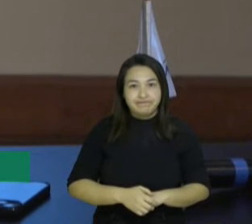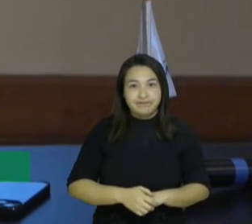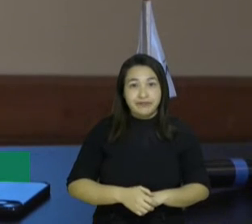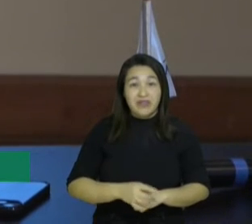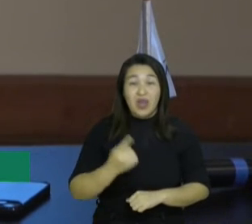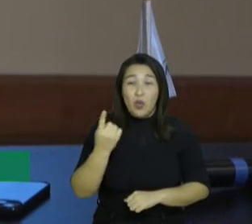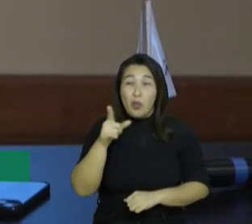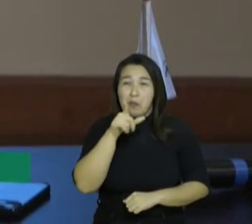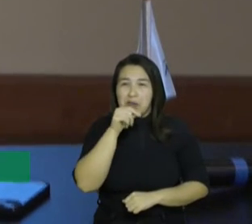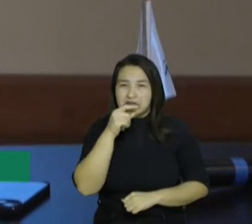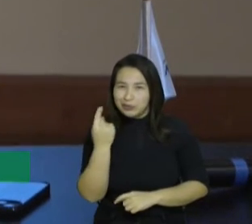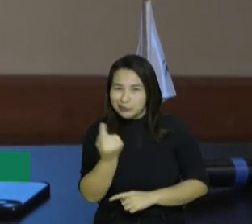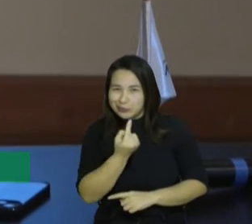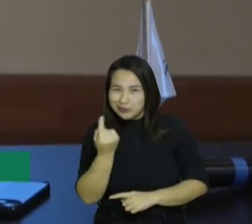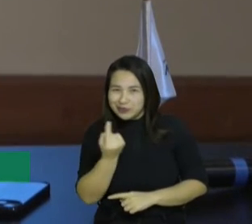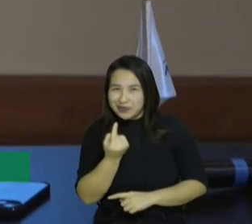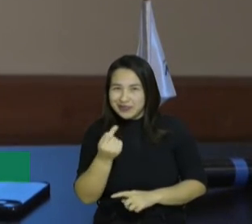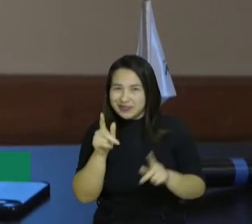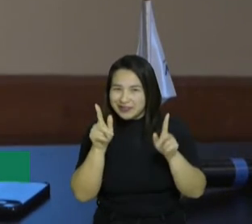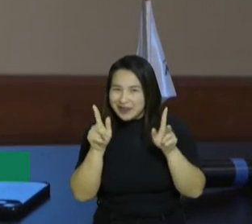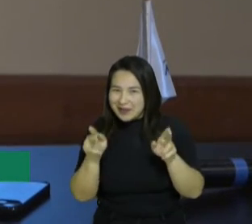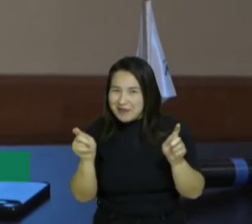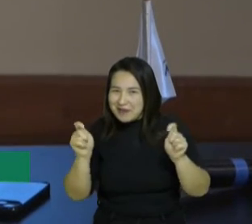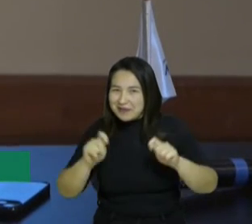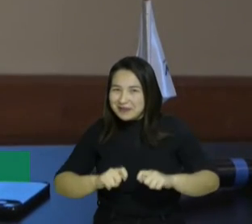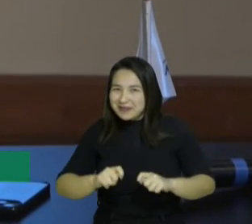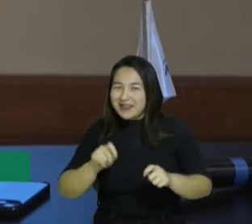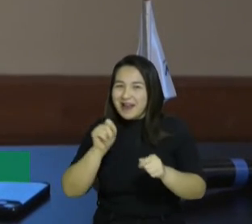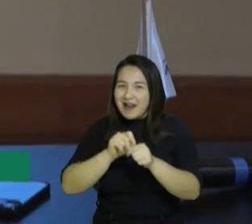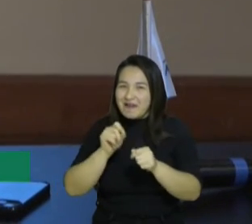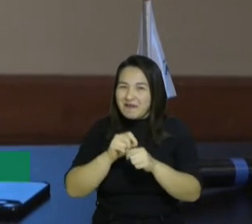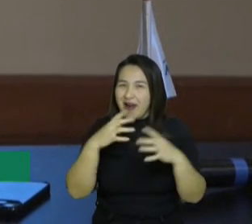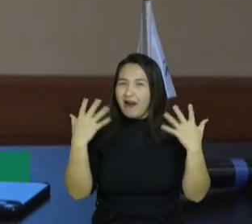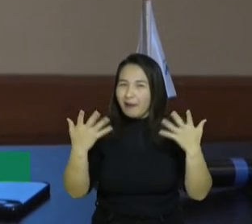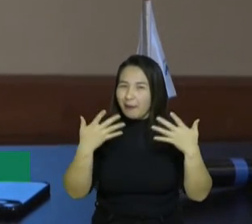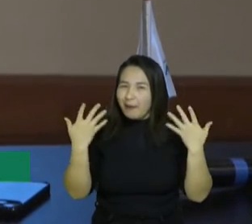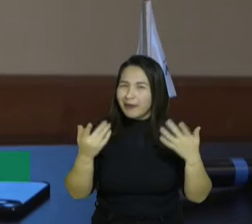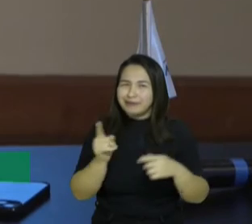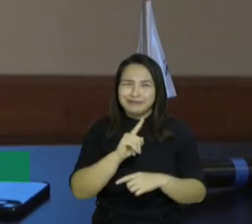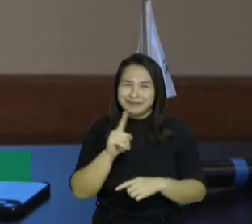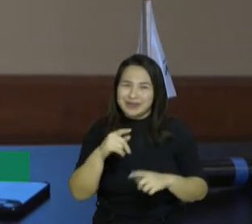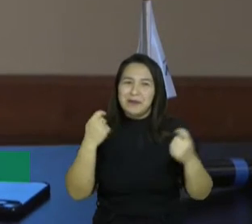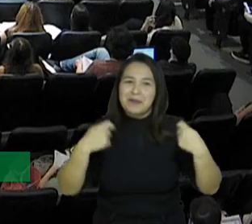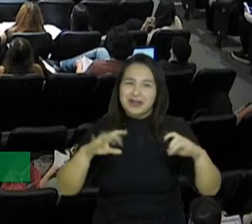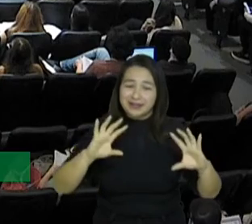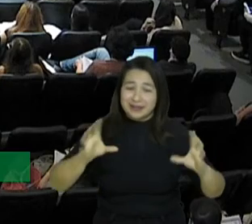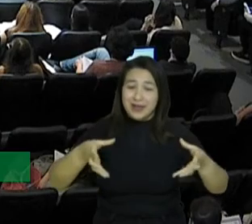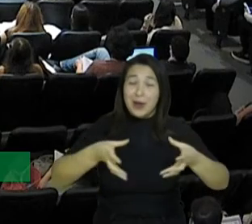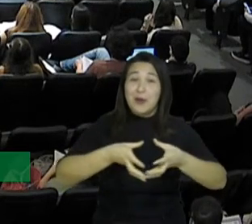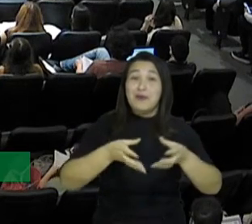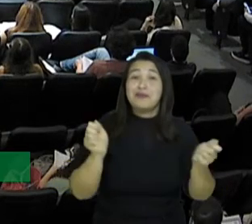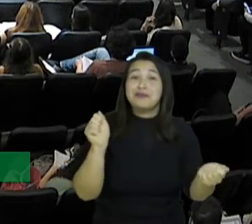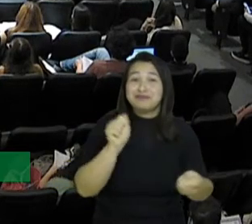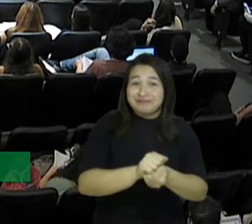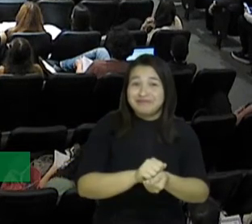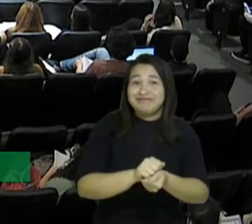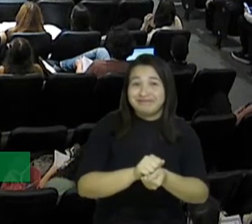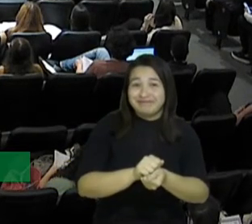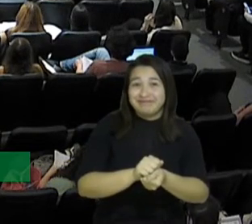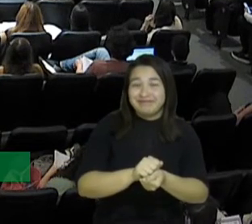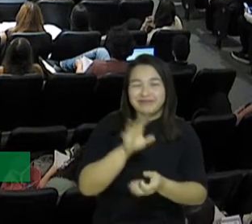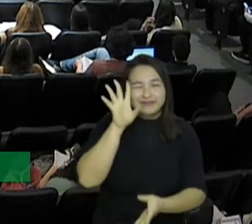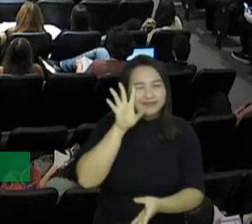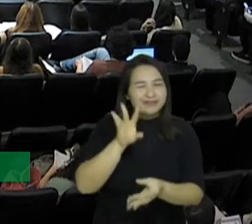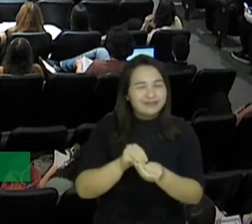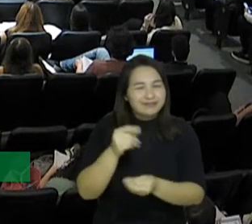sozinha não faz verão no Brasil você precisa do Governo Federal para atuar em conjunto com o estado sobretudo em comercio anterior para concluir só